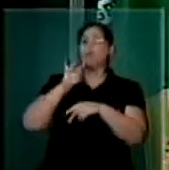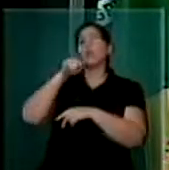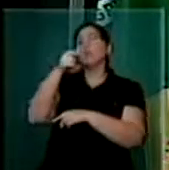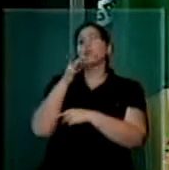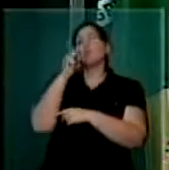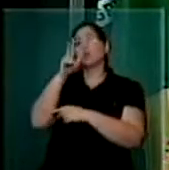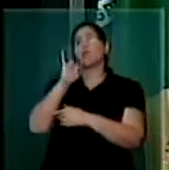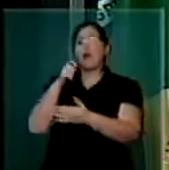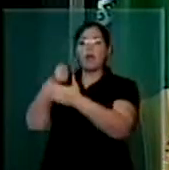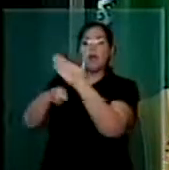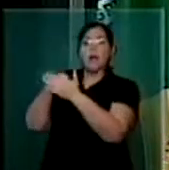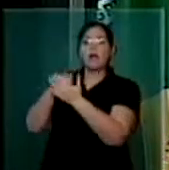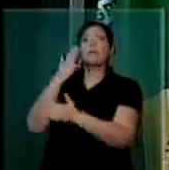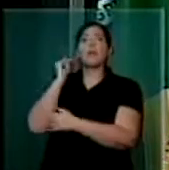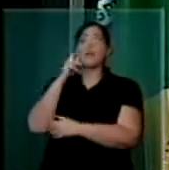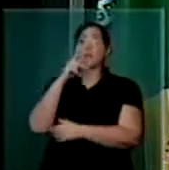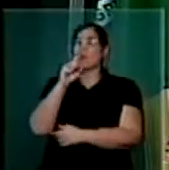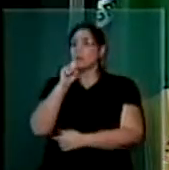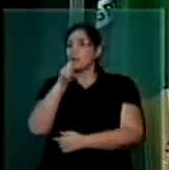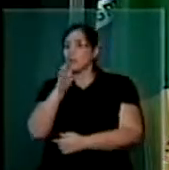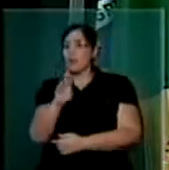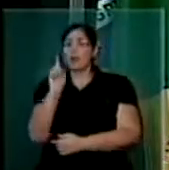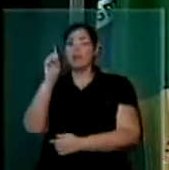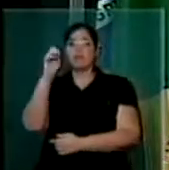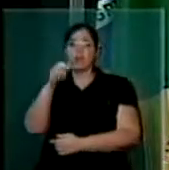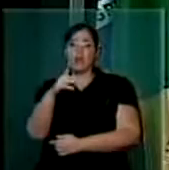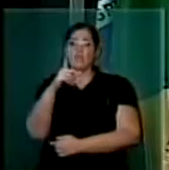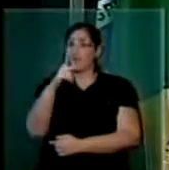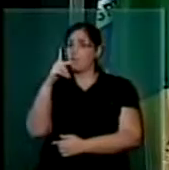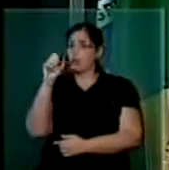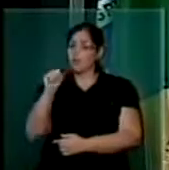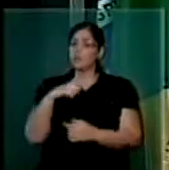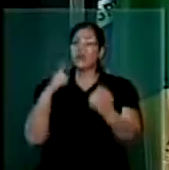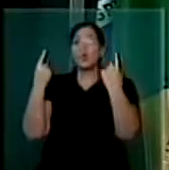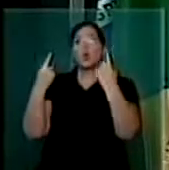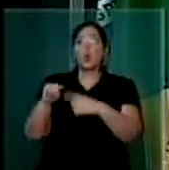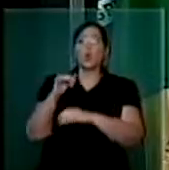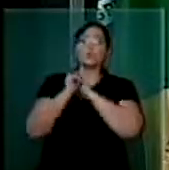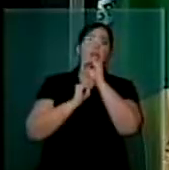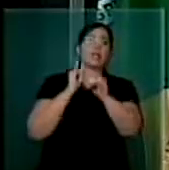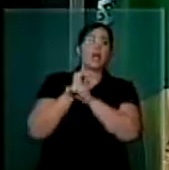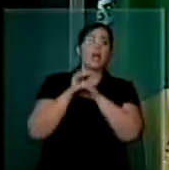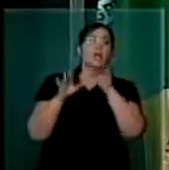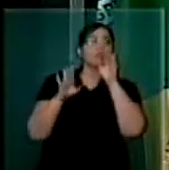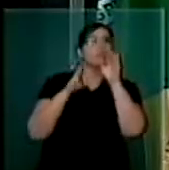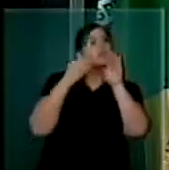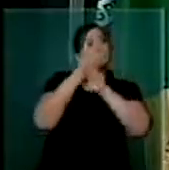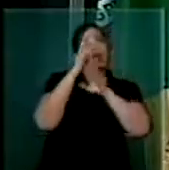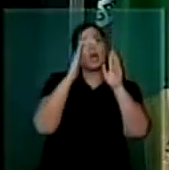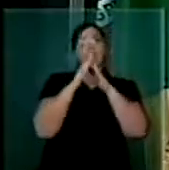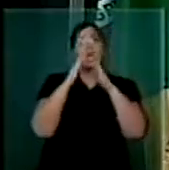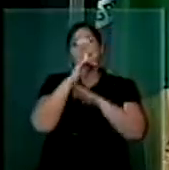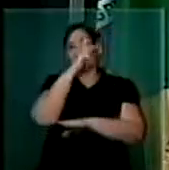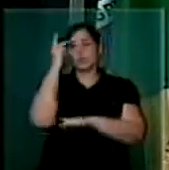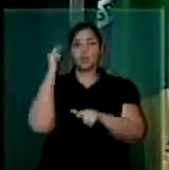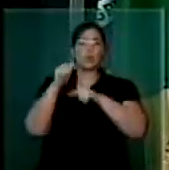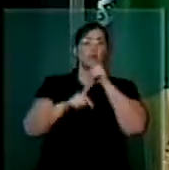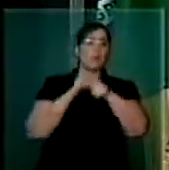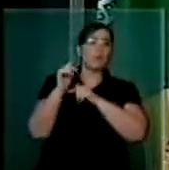e saber que o PSDB, que o DEM, que o PPS está contra a internet chegar na casa do